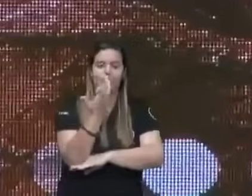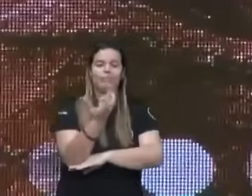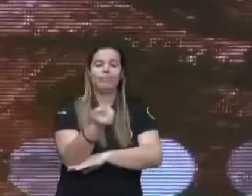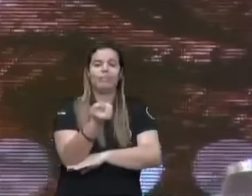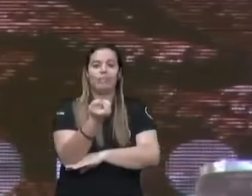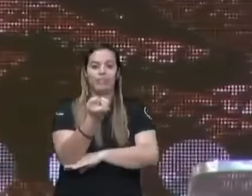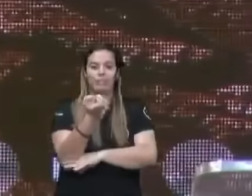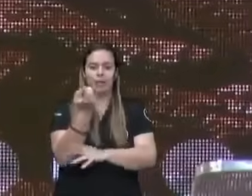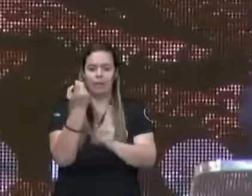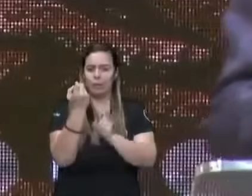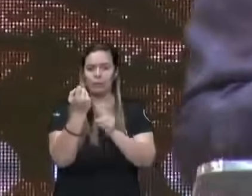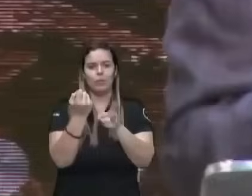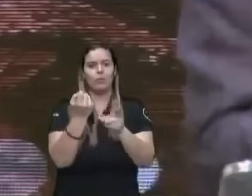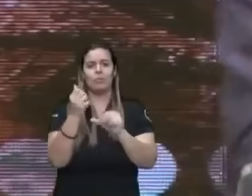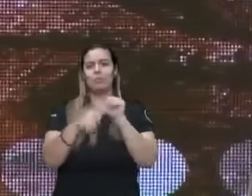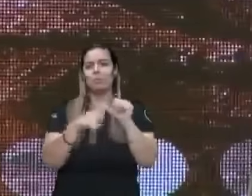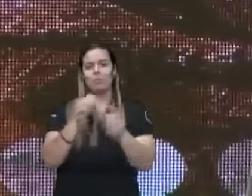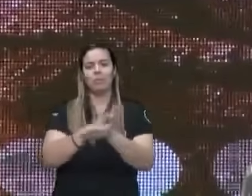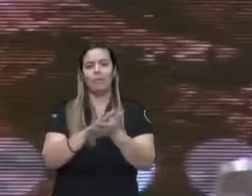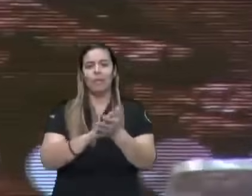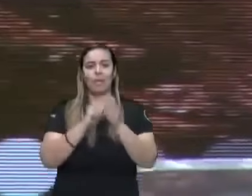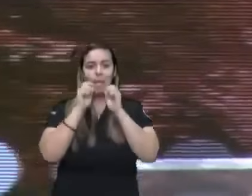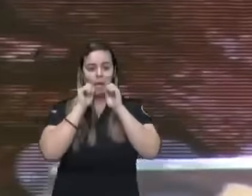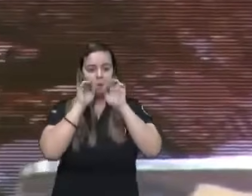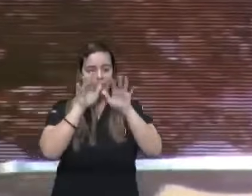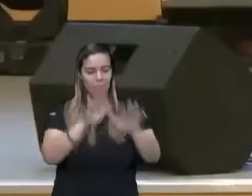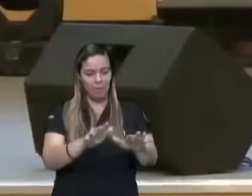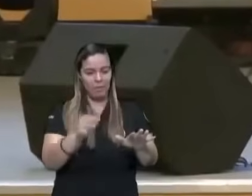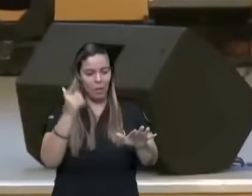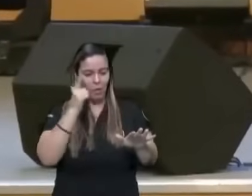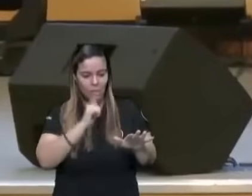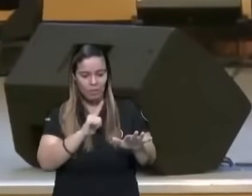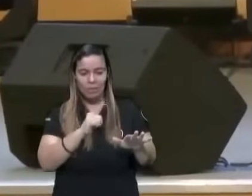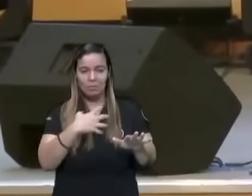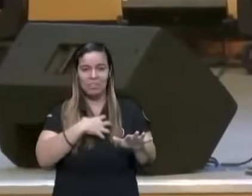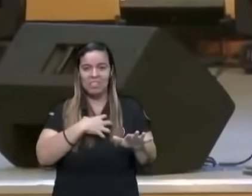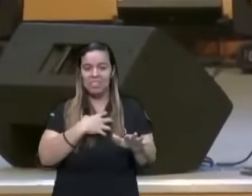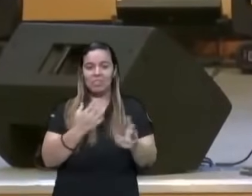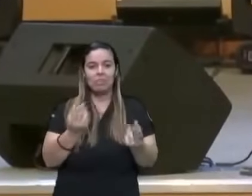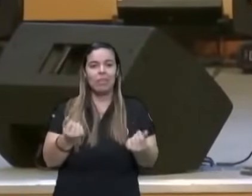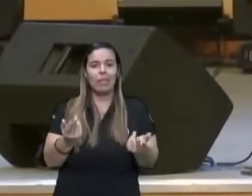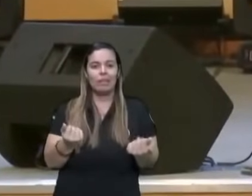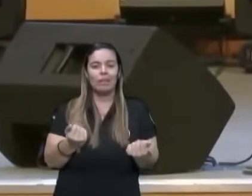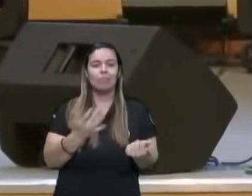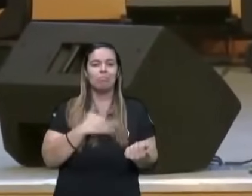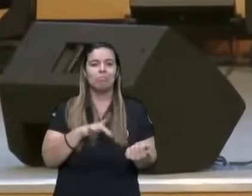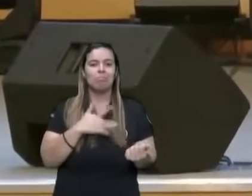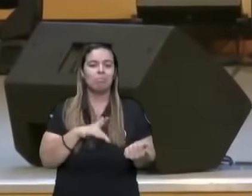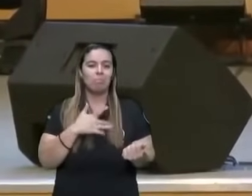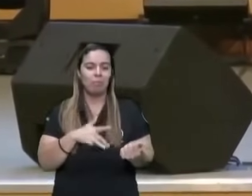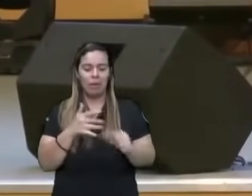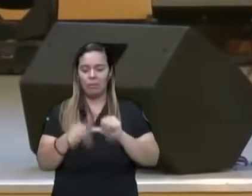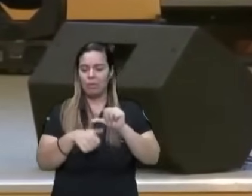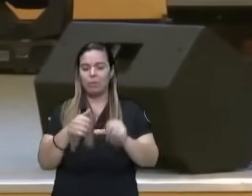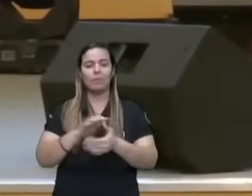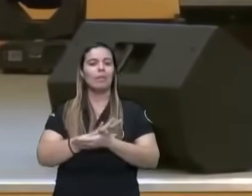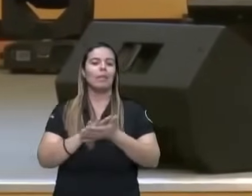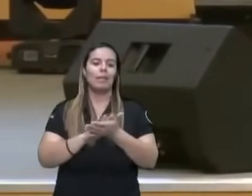Sabe? Não muda nada. A bênção pode passar por ele, mas ele continua naquela vida de miserável. Não muda nada para ele.